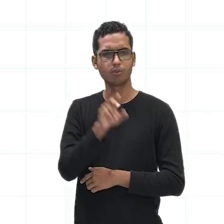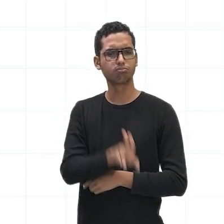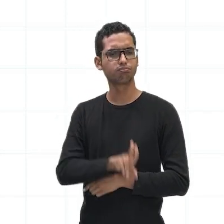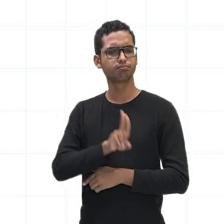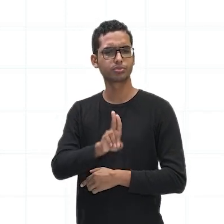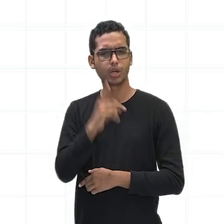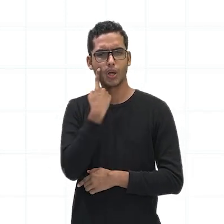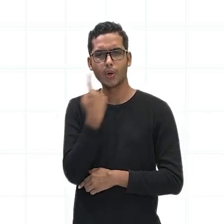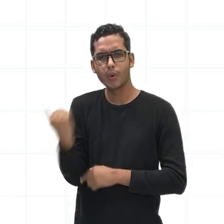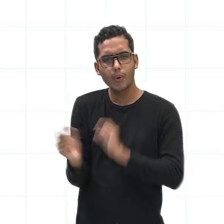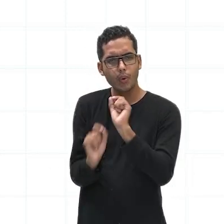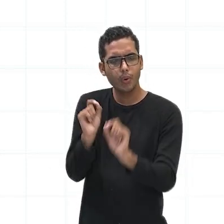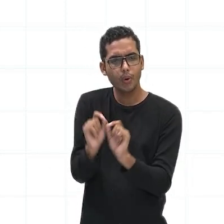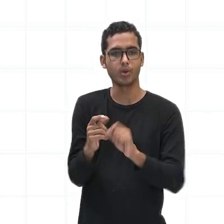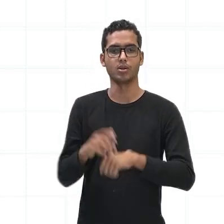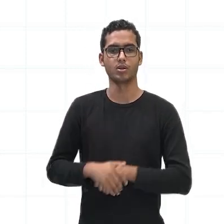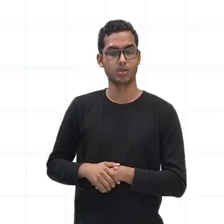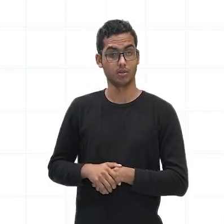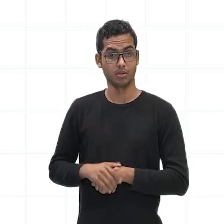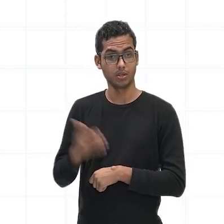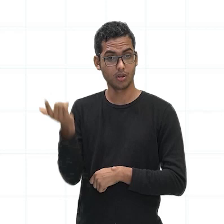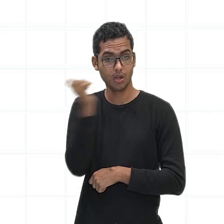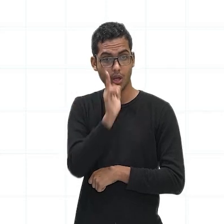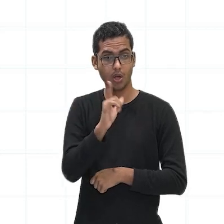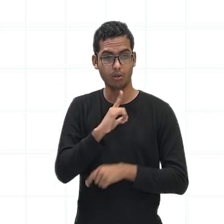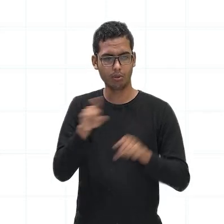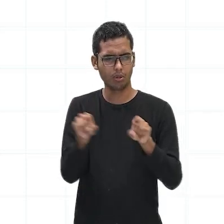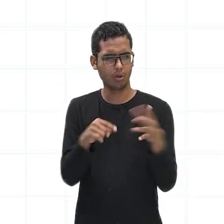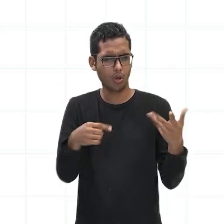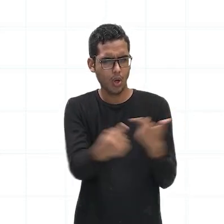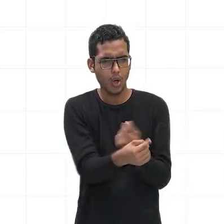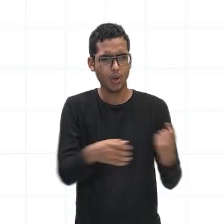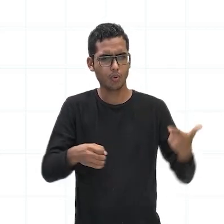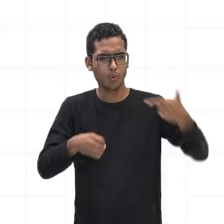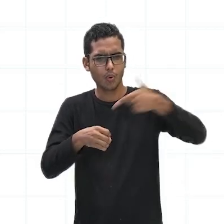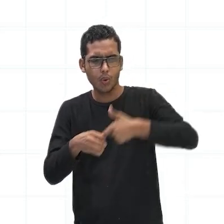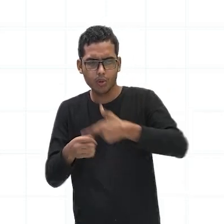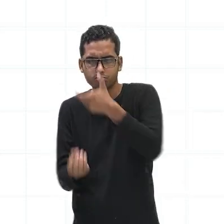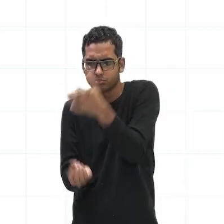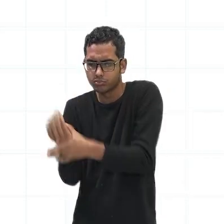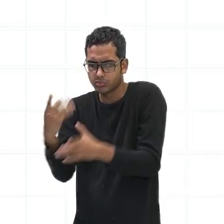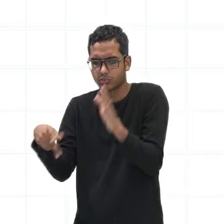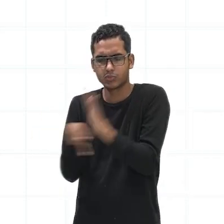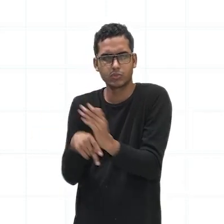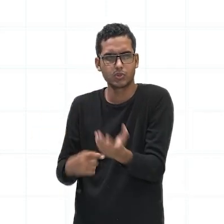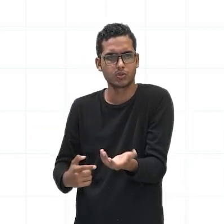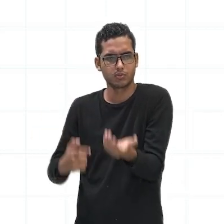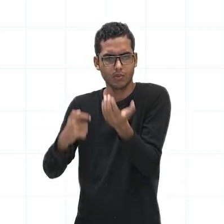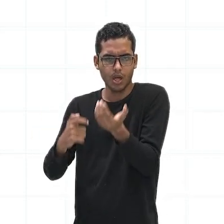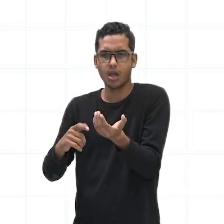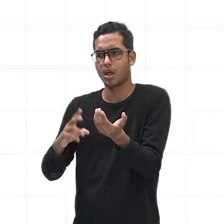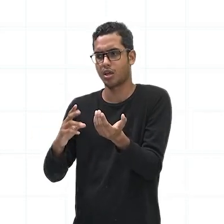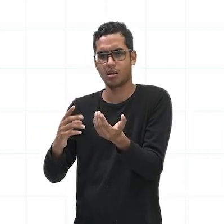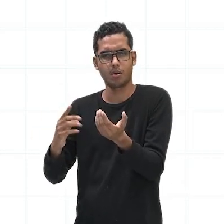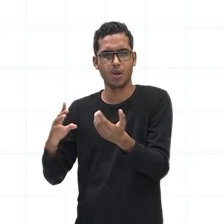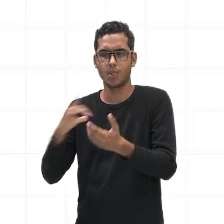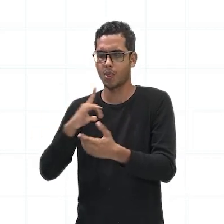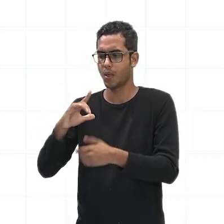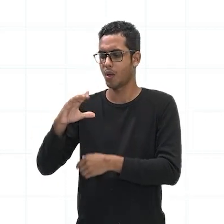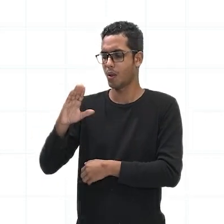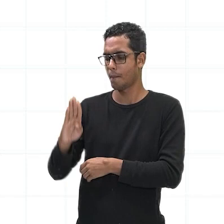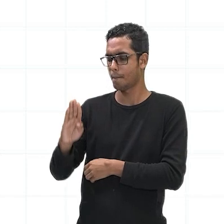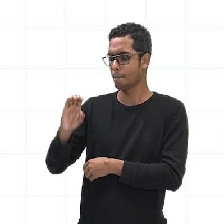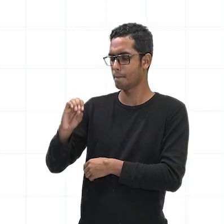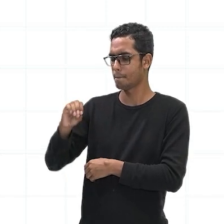a produção de armamentos, por exemplo, né? Então pode ser utilizado ali essa energia atômica na